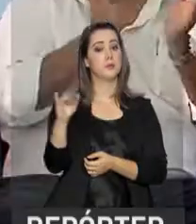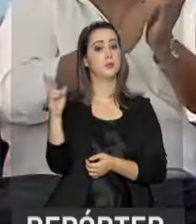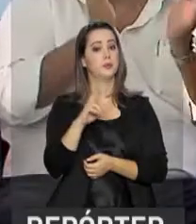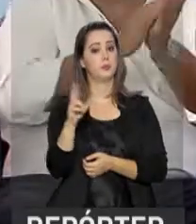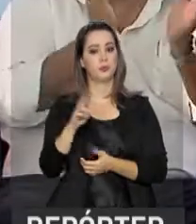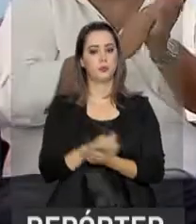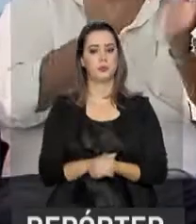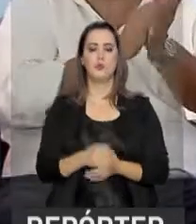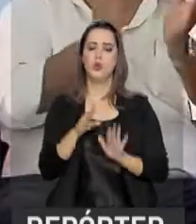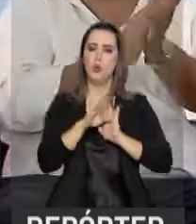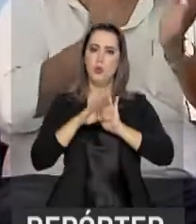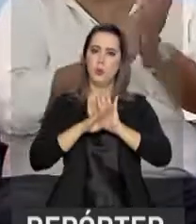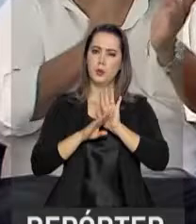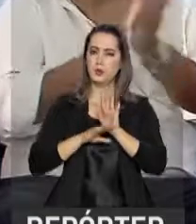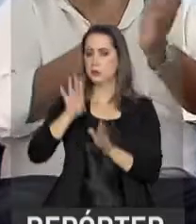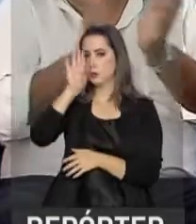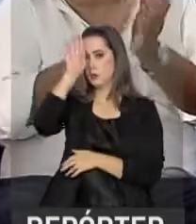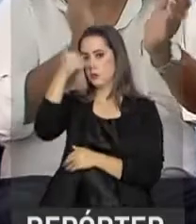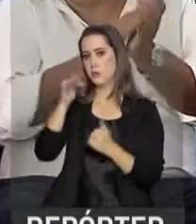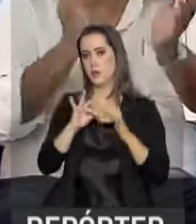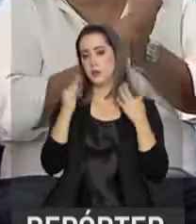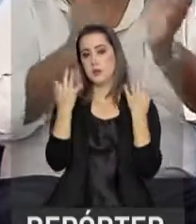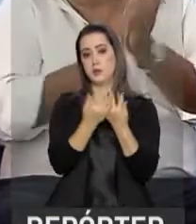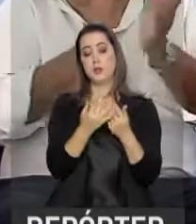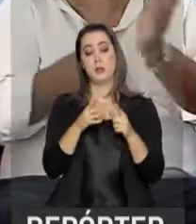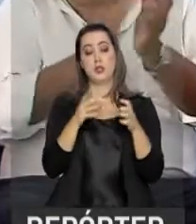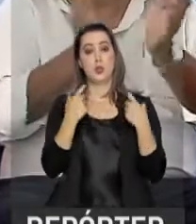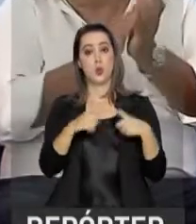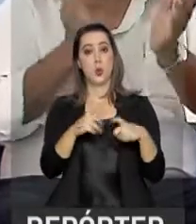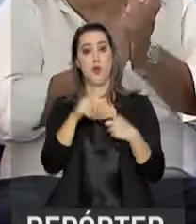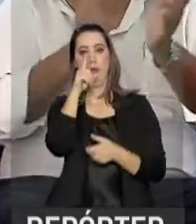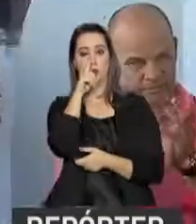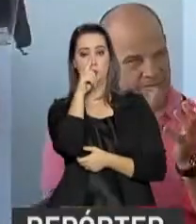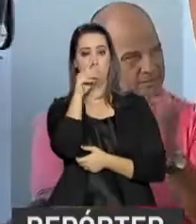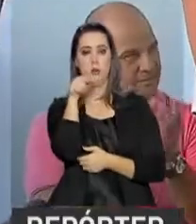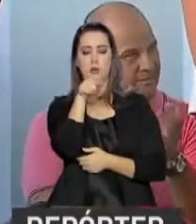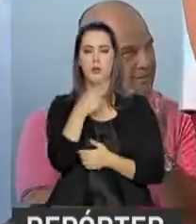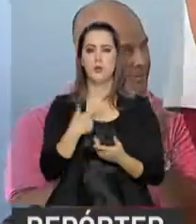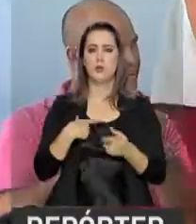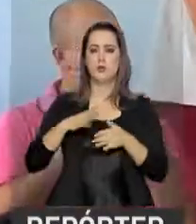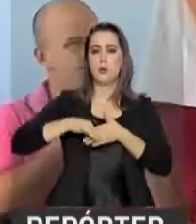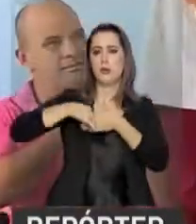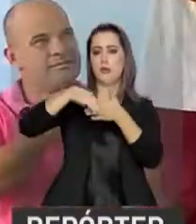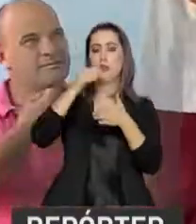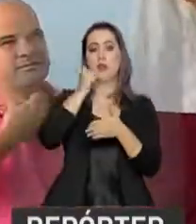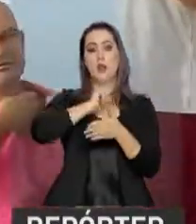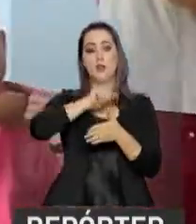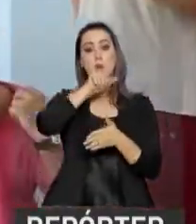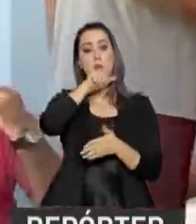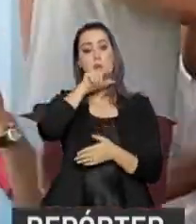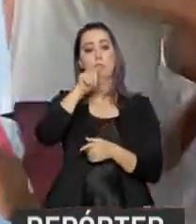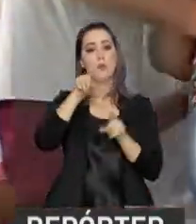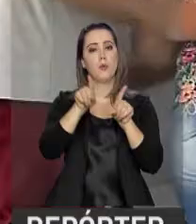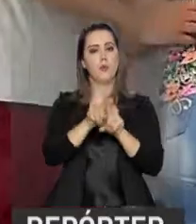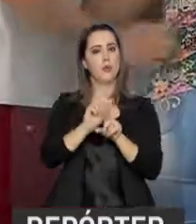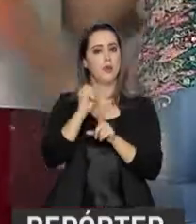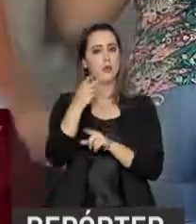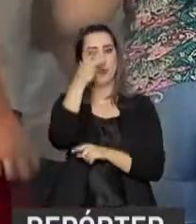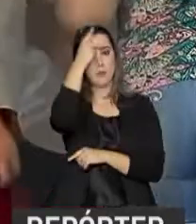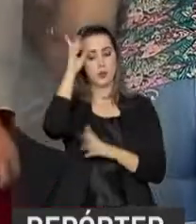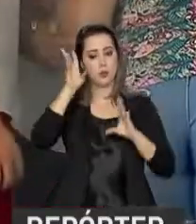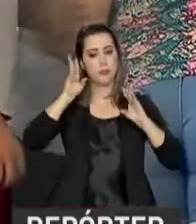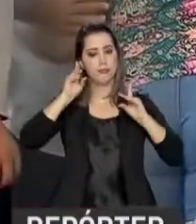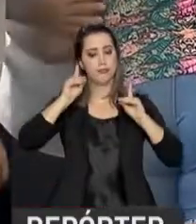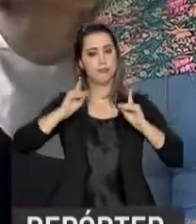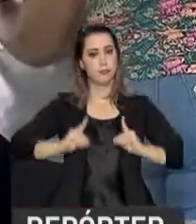O programa prioriza as famílias que moram em áreas de risco, assim como as chefiadas por mulheres ou que tenham pessoa com